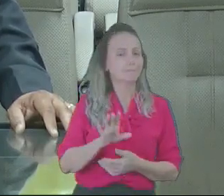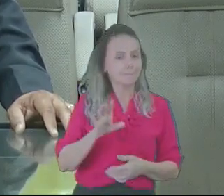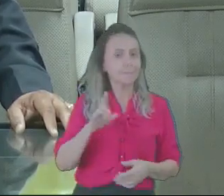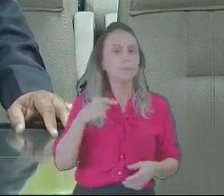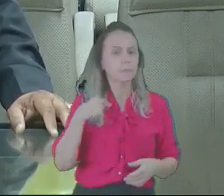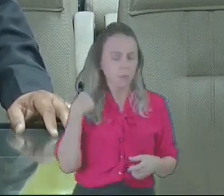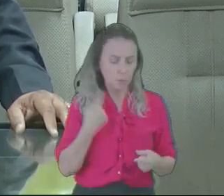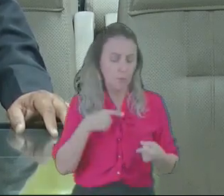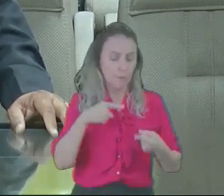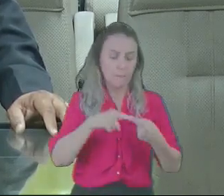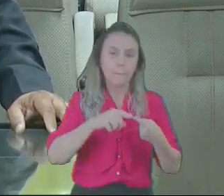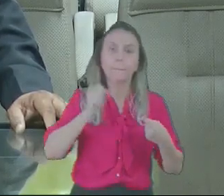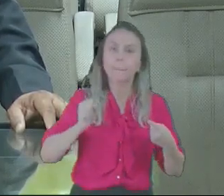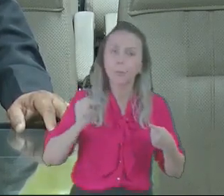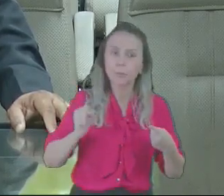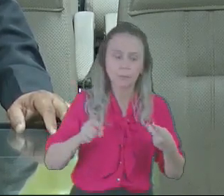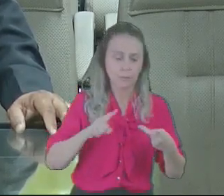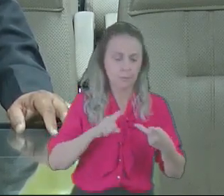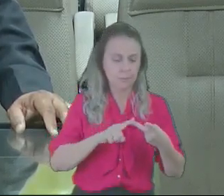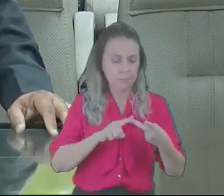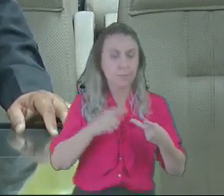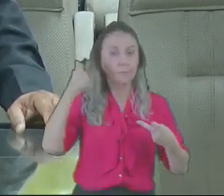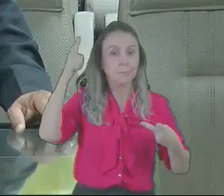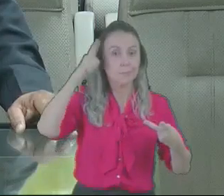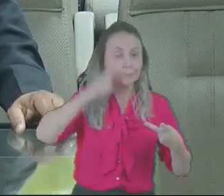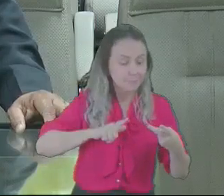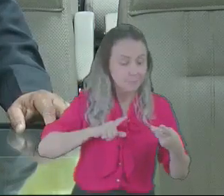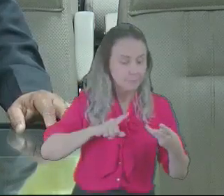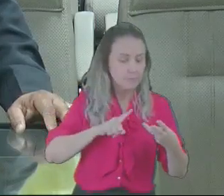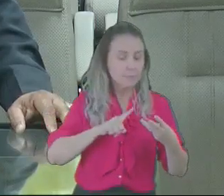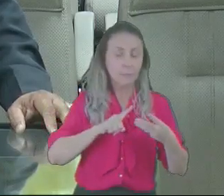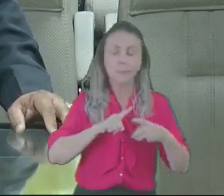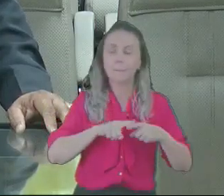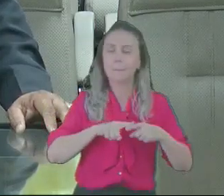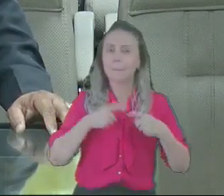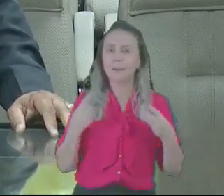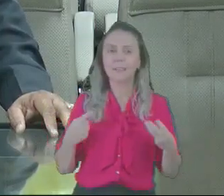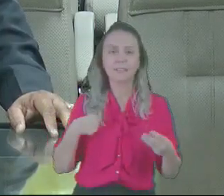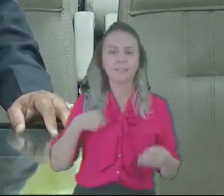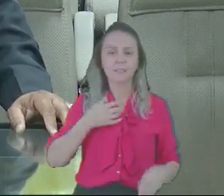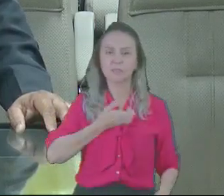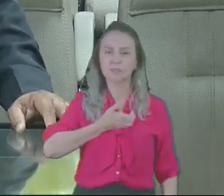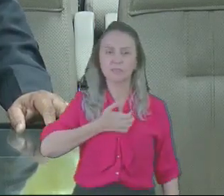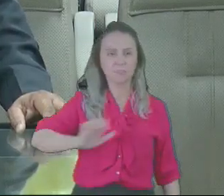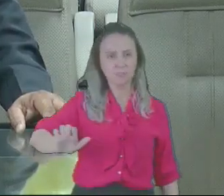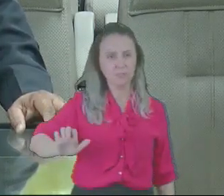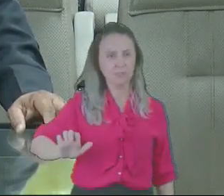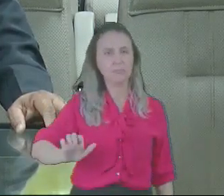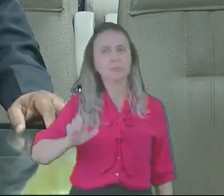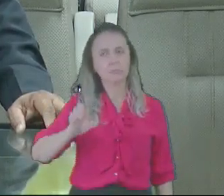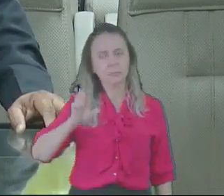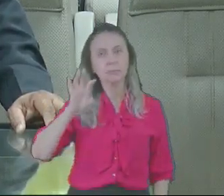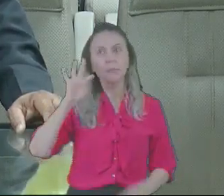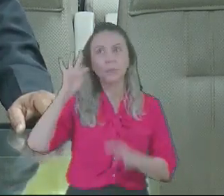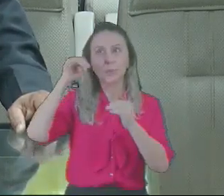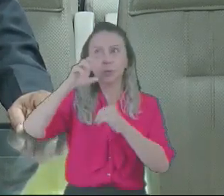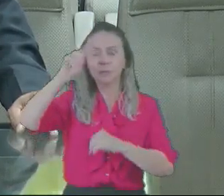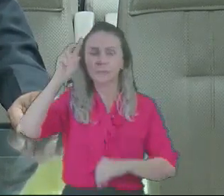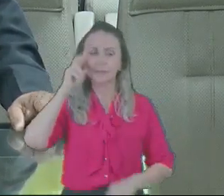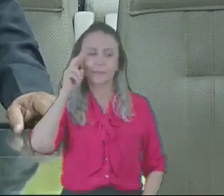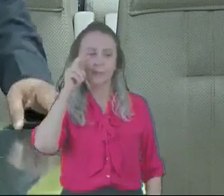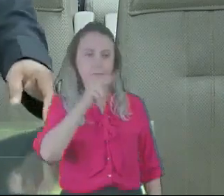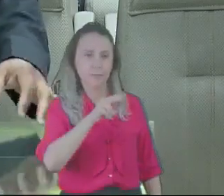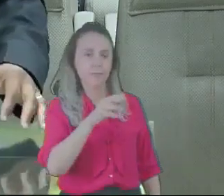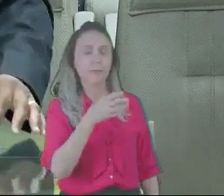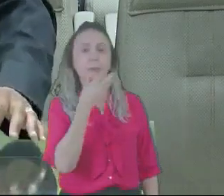fazer e a gente se nega a fazer mãos e tudo isso conta na presença de Deus E aí